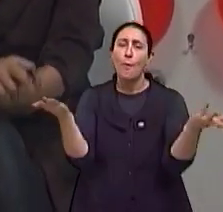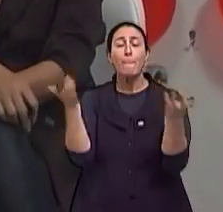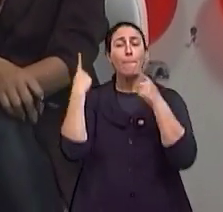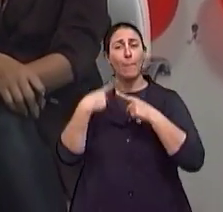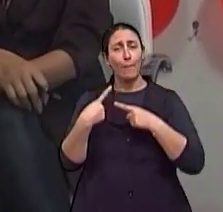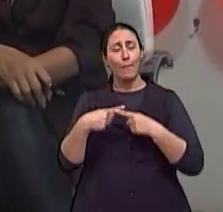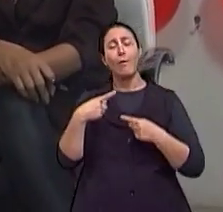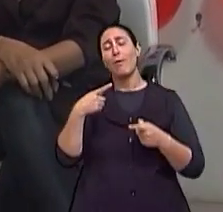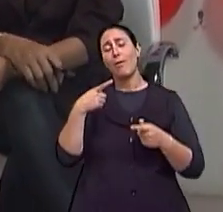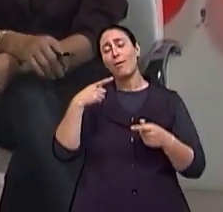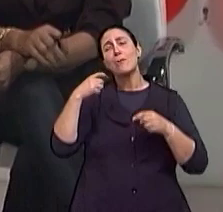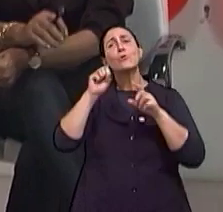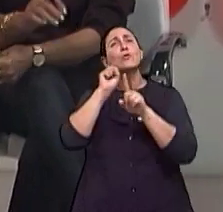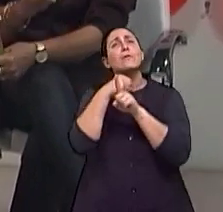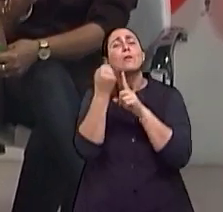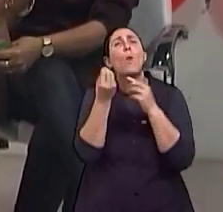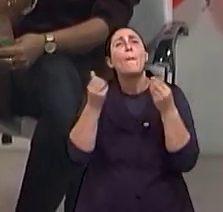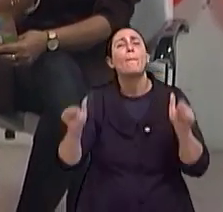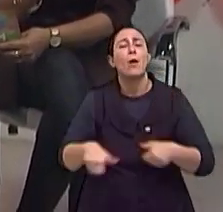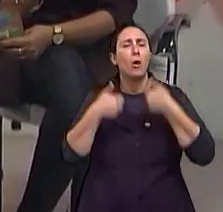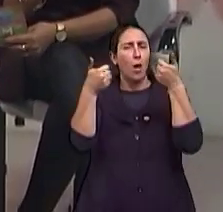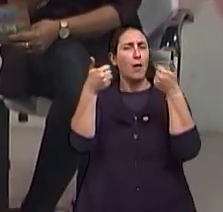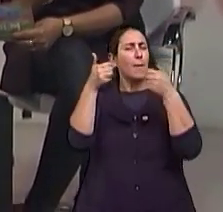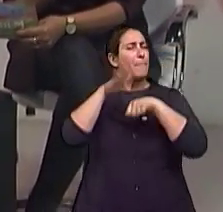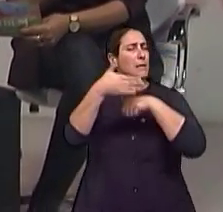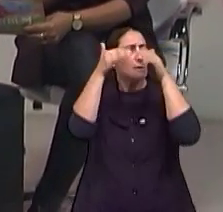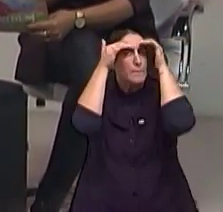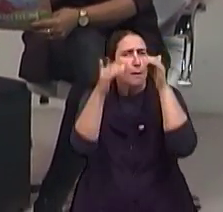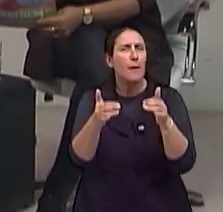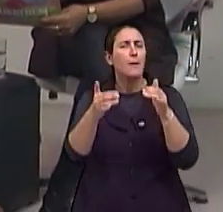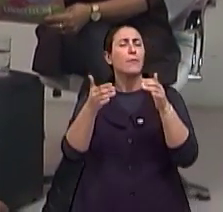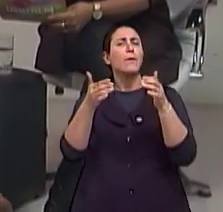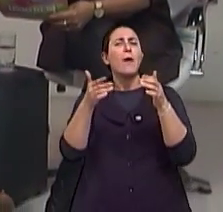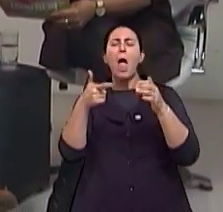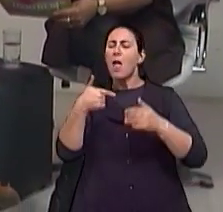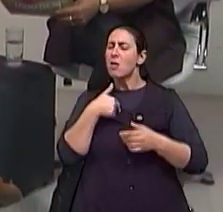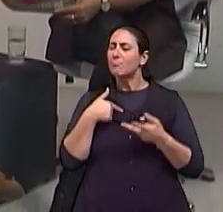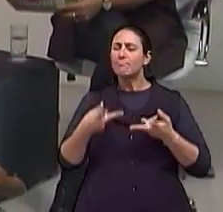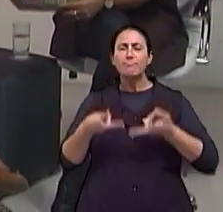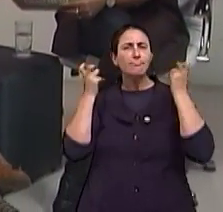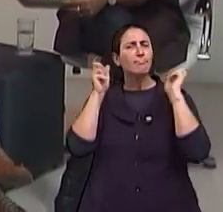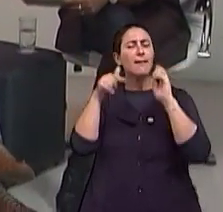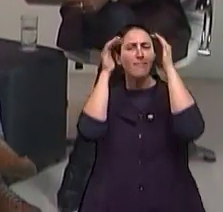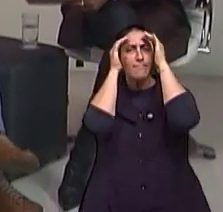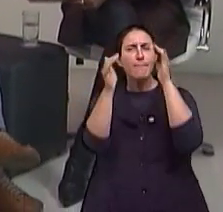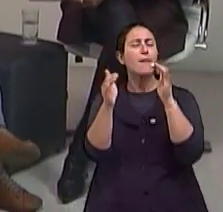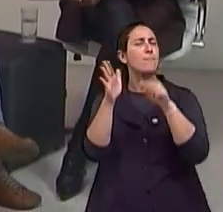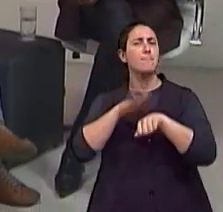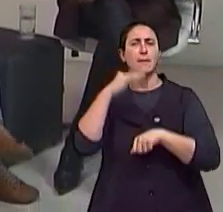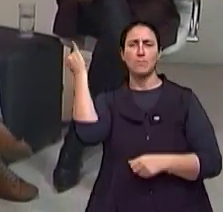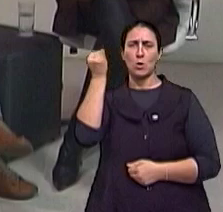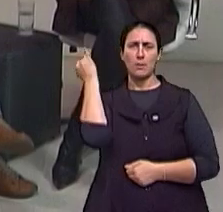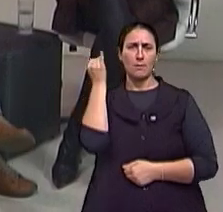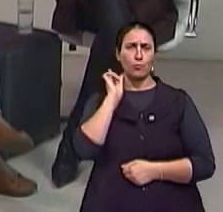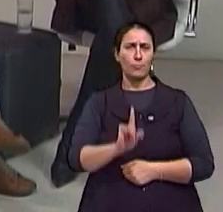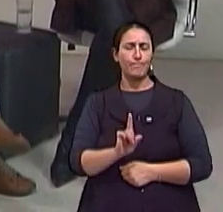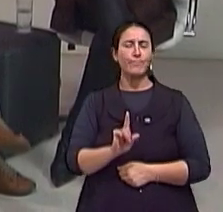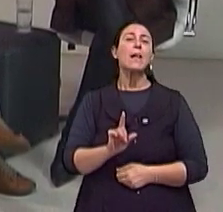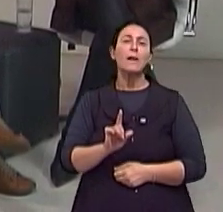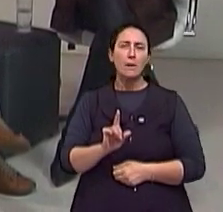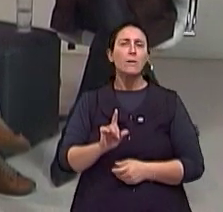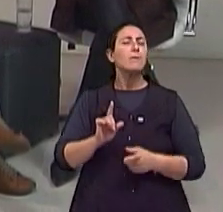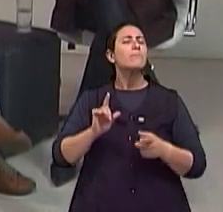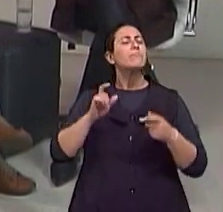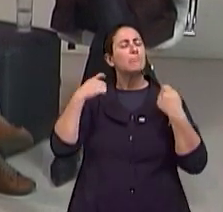é isto que a gente merece, né? Com mais respeito. Para mim, a palavra-chave aqui é respeito.